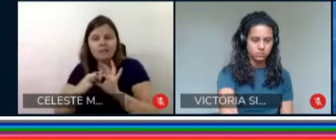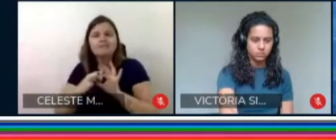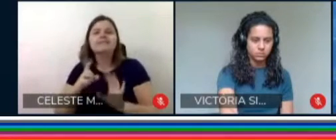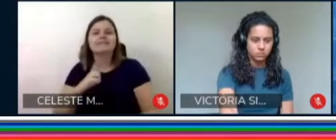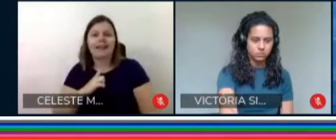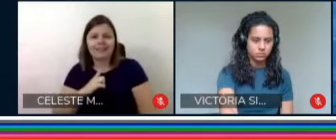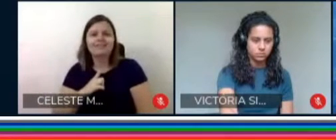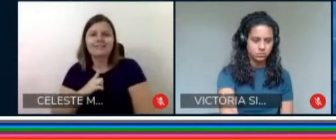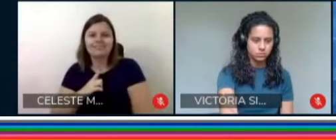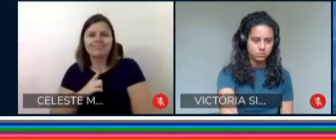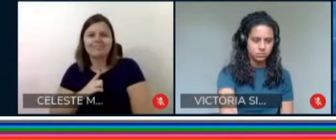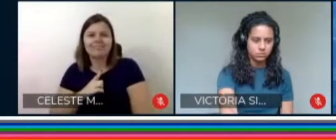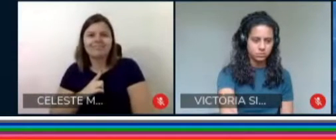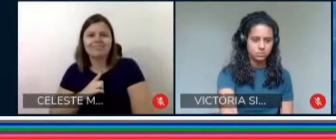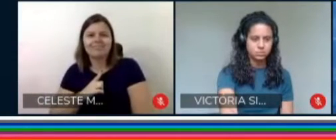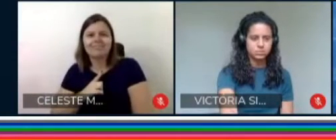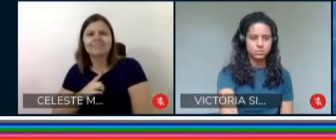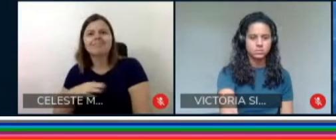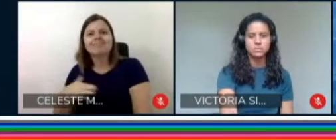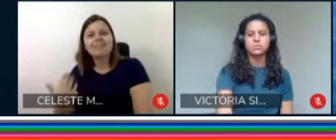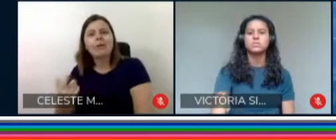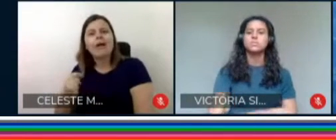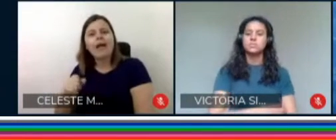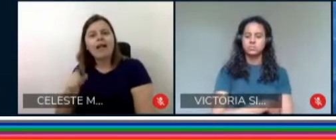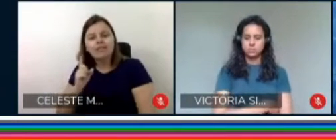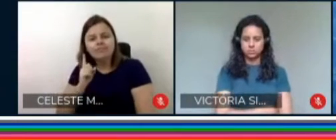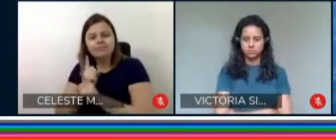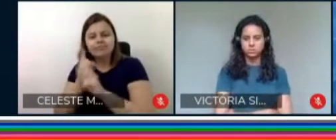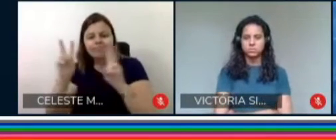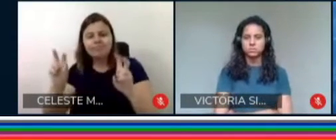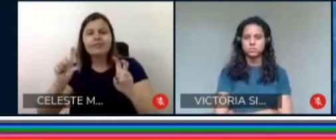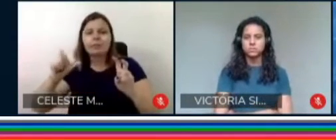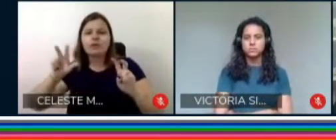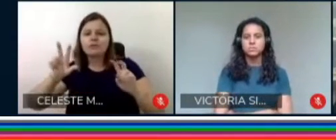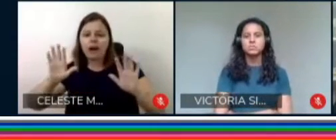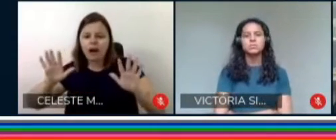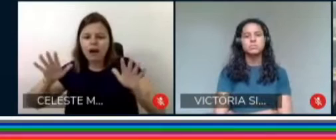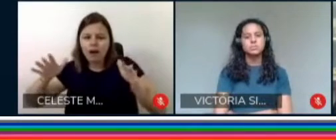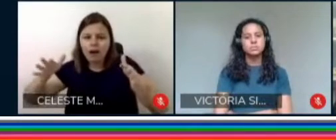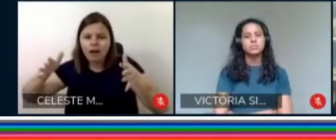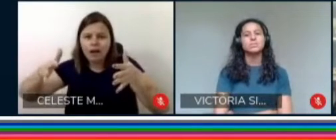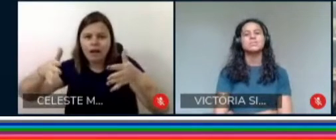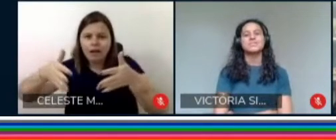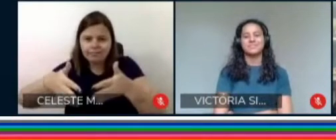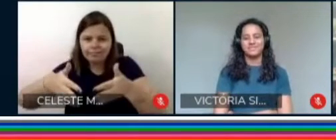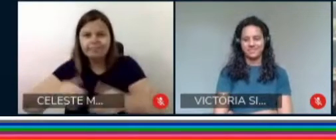né? Então, quer dizer, ela identificou um tema e foi delineando ele.